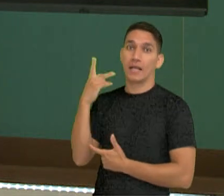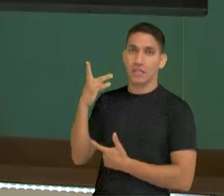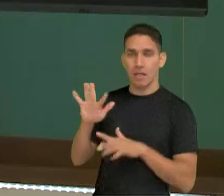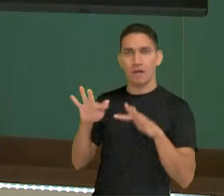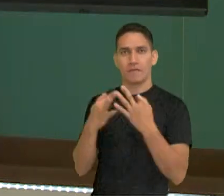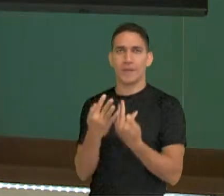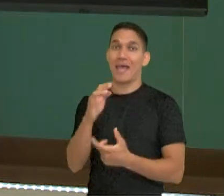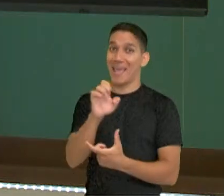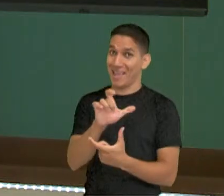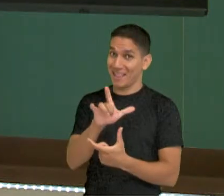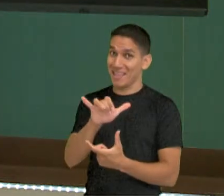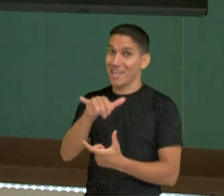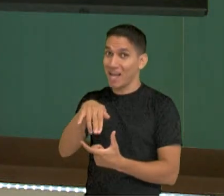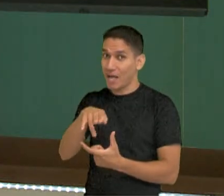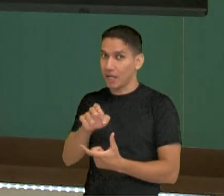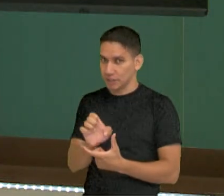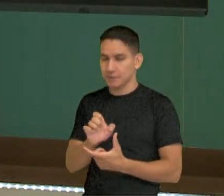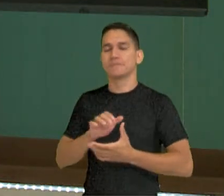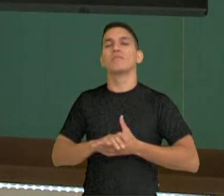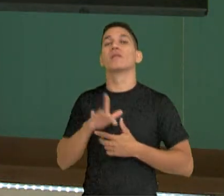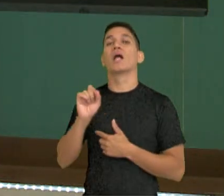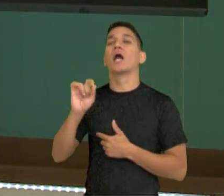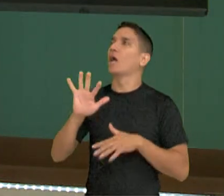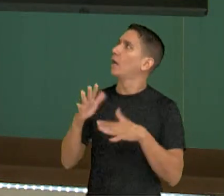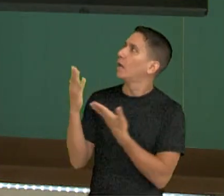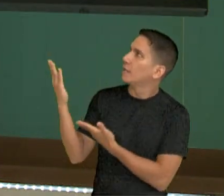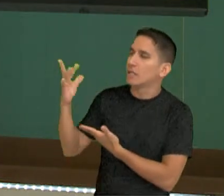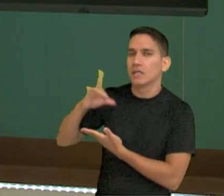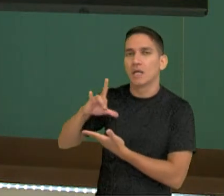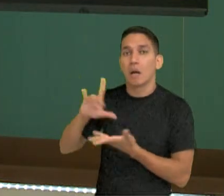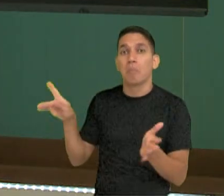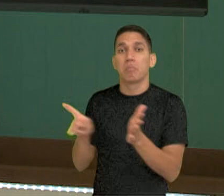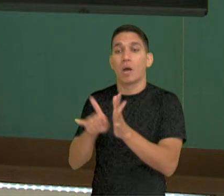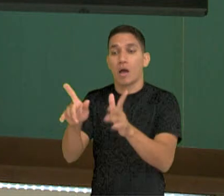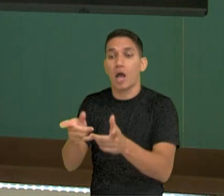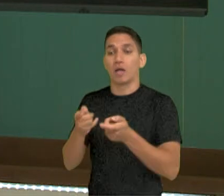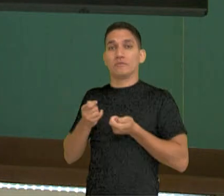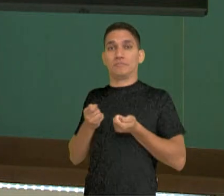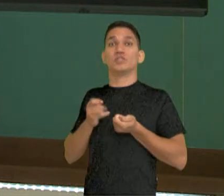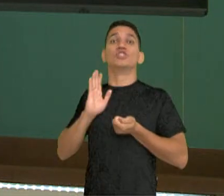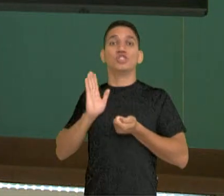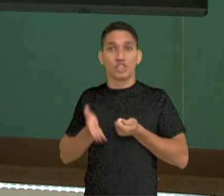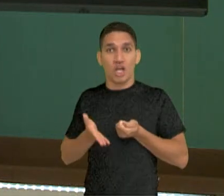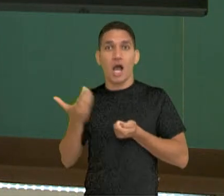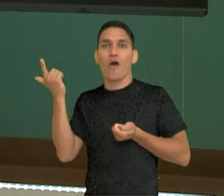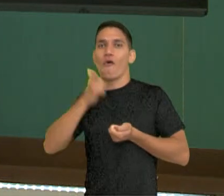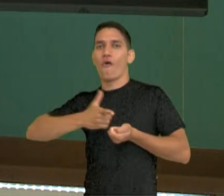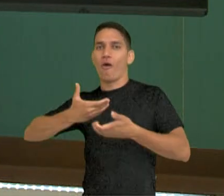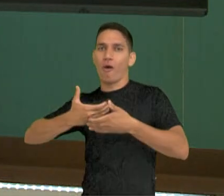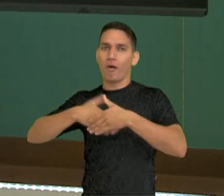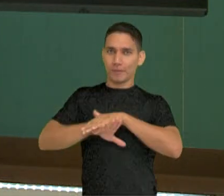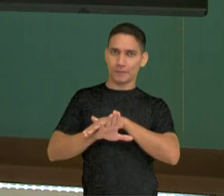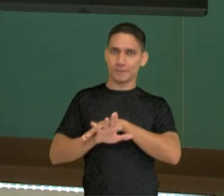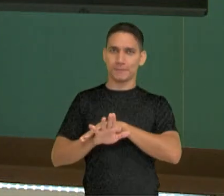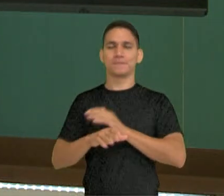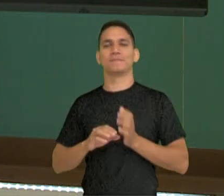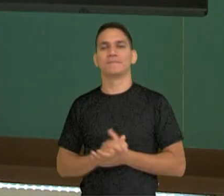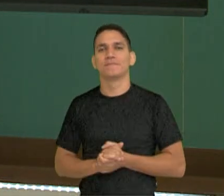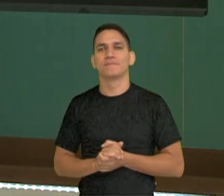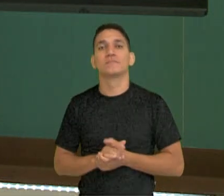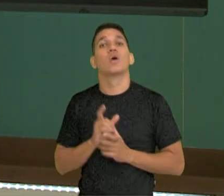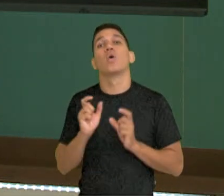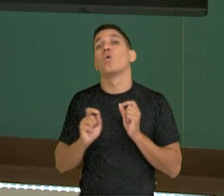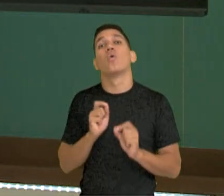Eliane, desculpe, Eliane, nós temos aqui a economia e o saldo que ela já que a família consegue.